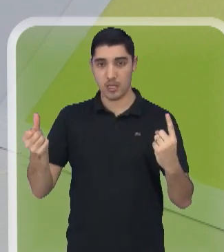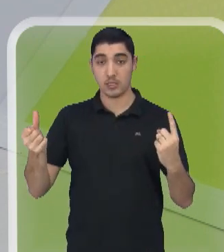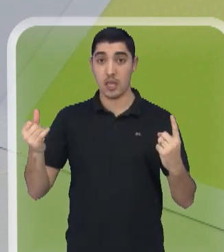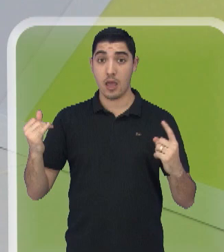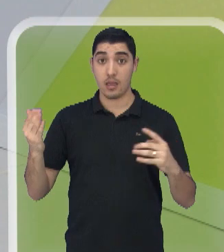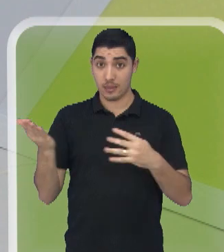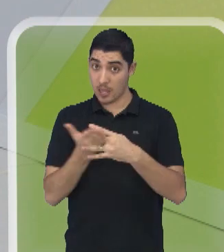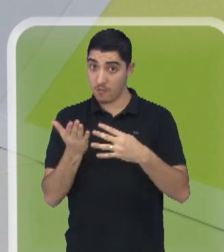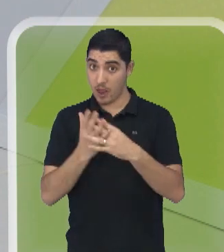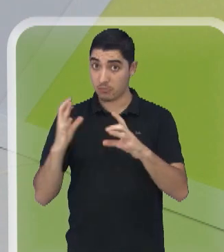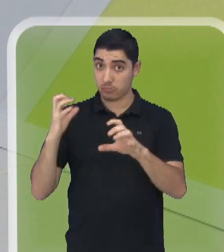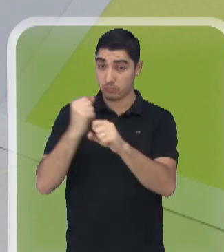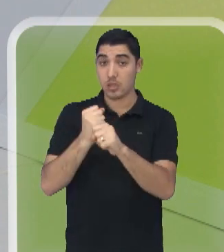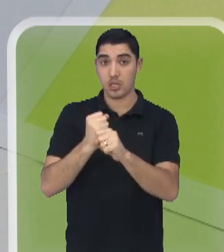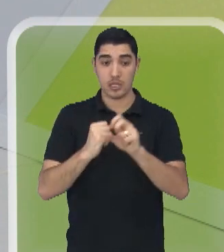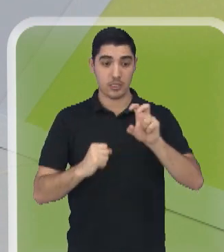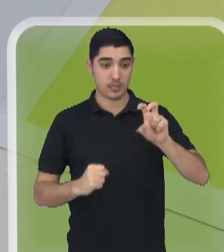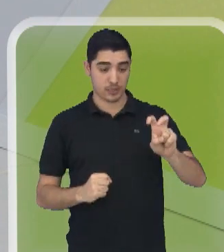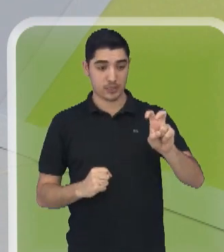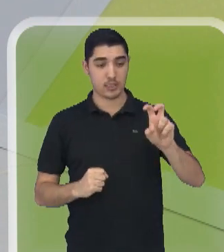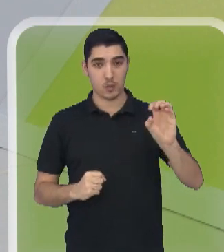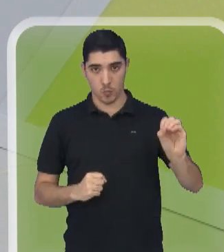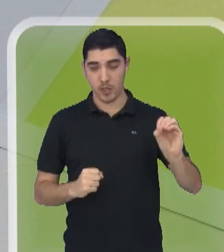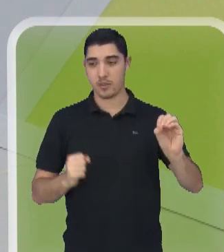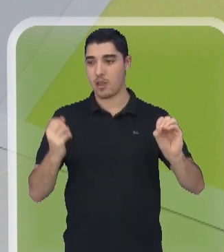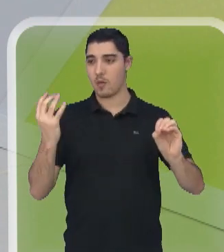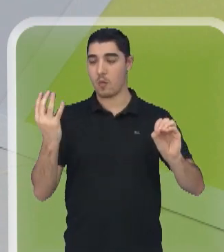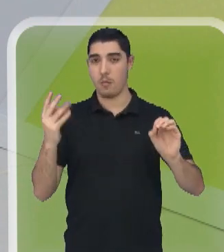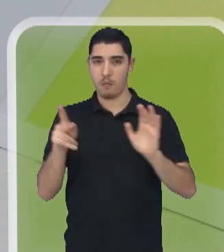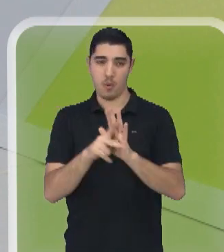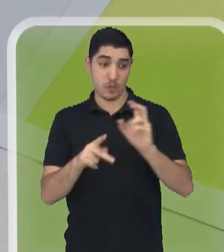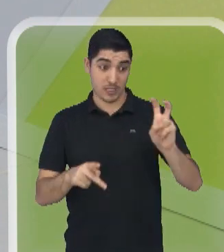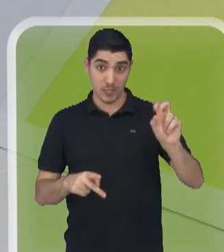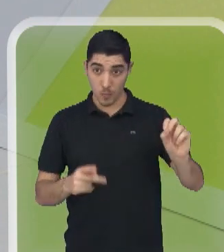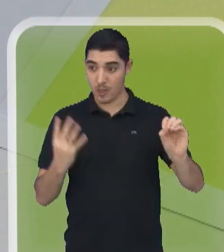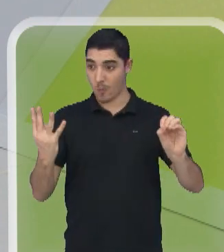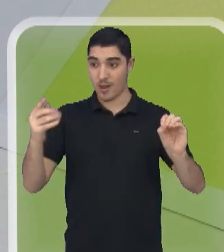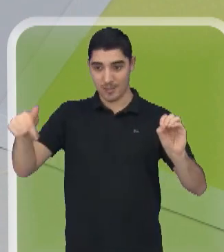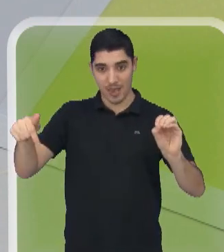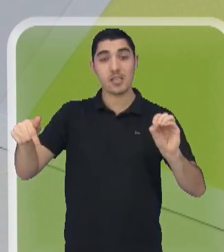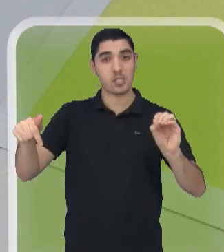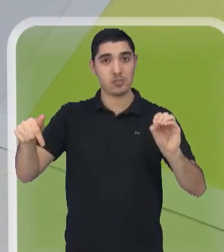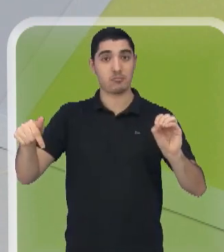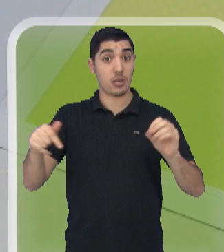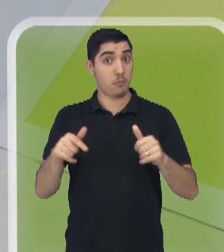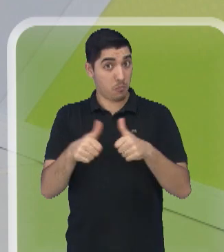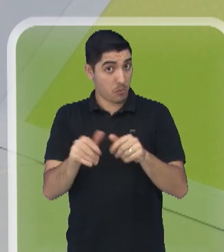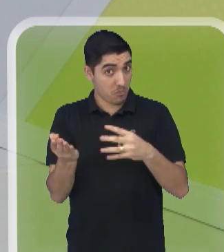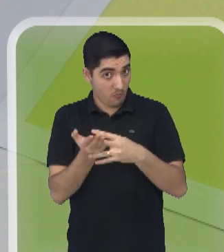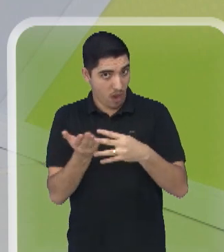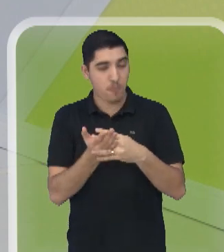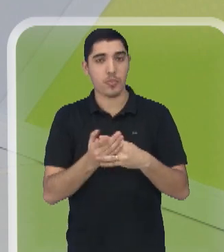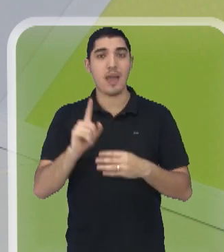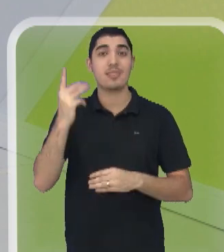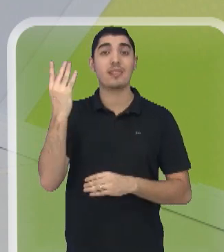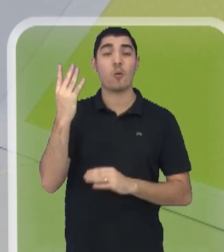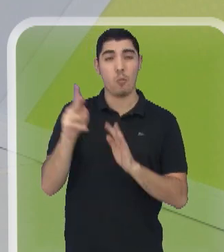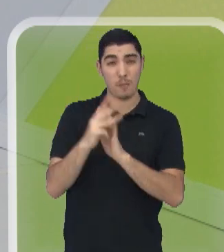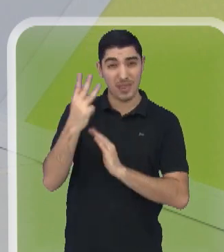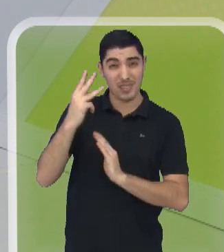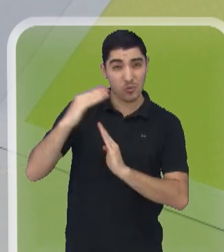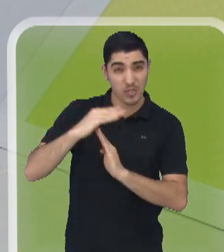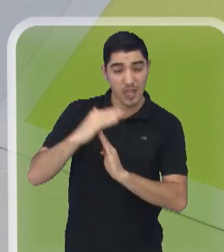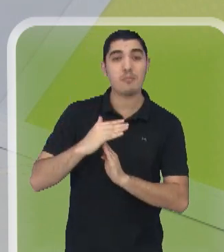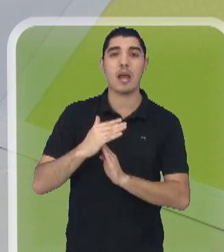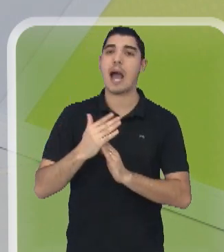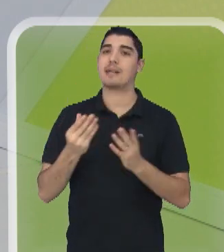intervalo. Olha só como o placar foi alto, 50-47 para o São José, o momento que o jogo foi para o intervalo. No terceiro quarto, a equipe descambou,